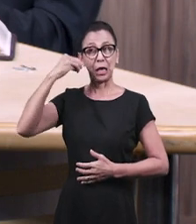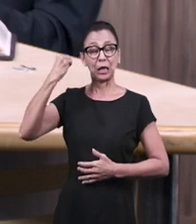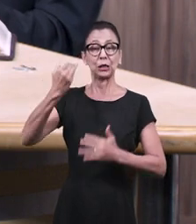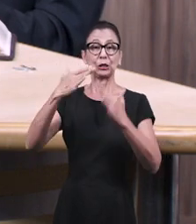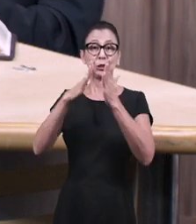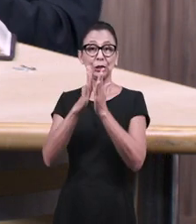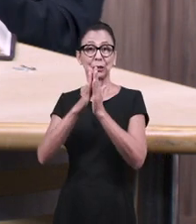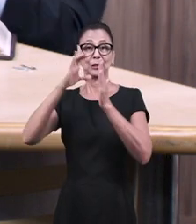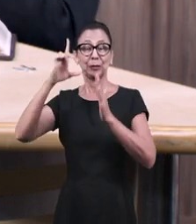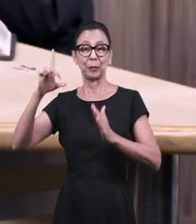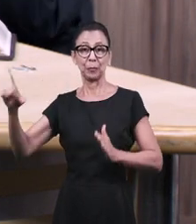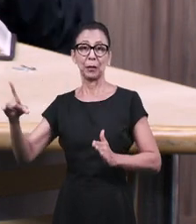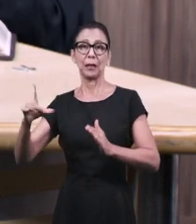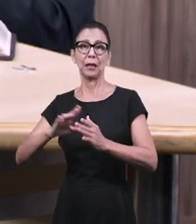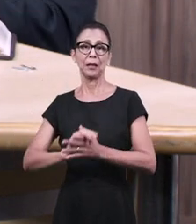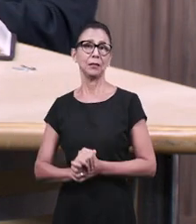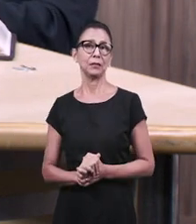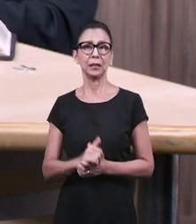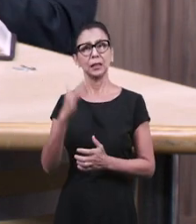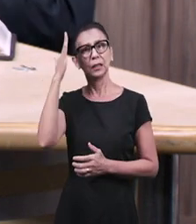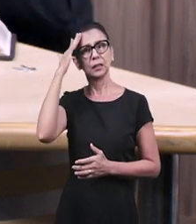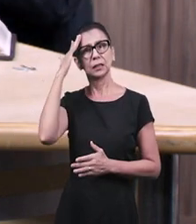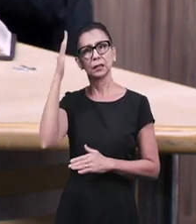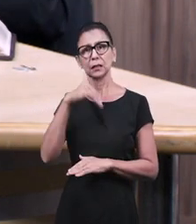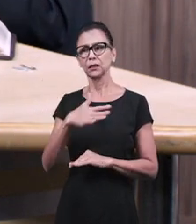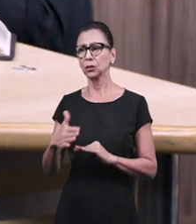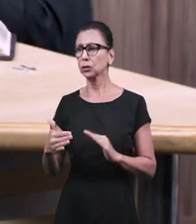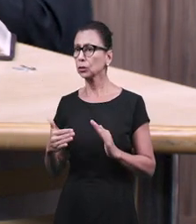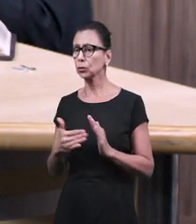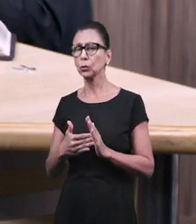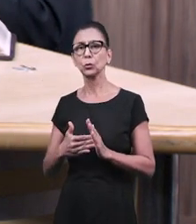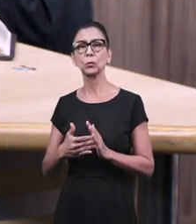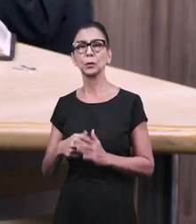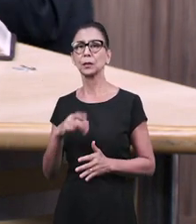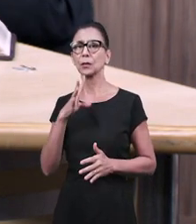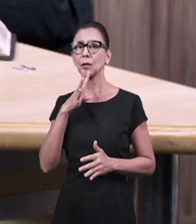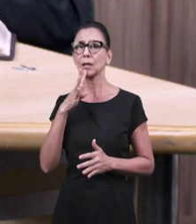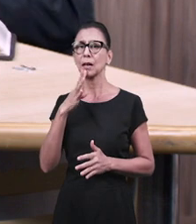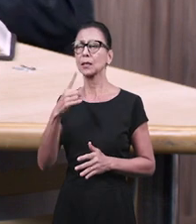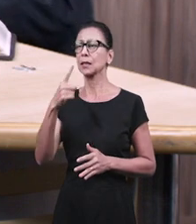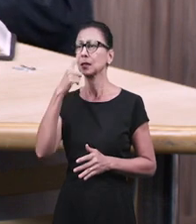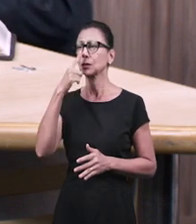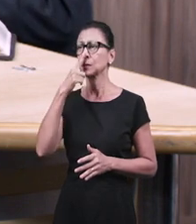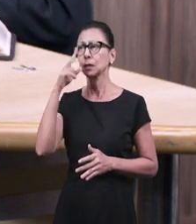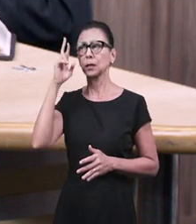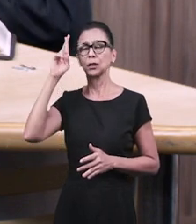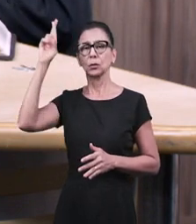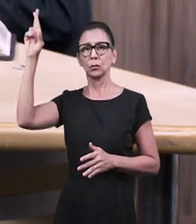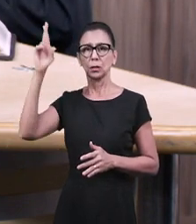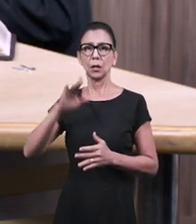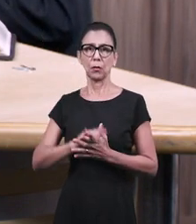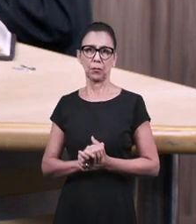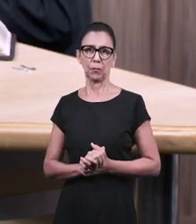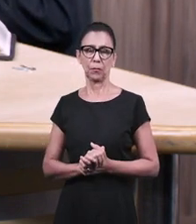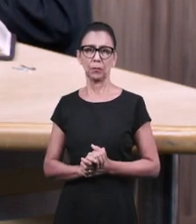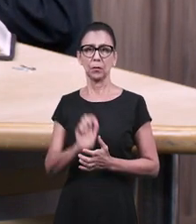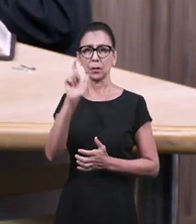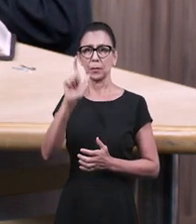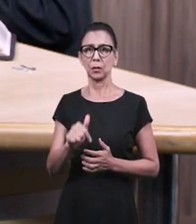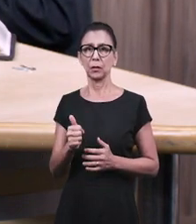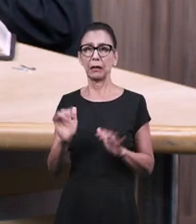ferro, vidro, pode comer de tudo, que está fortalecido no Senhor, né? Não se escandaliza. Tem um outro texto ainda